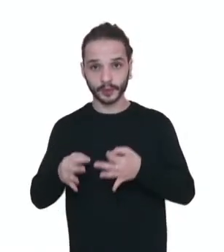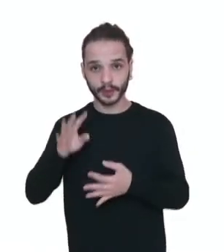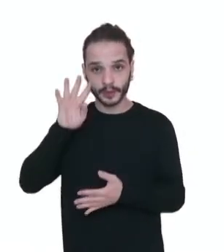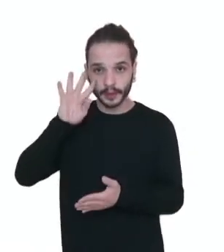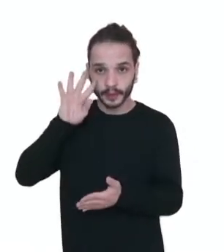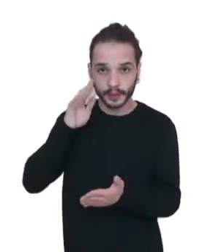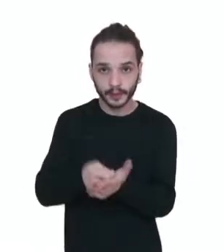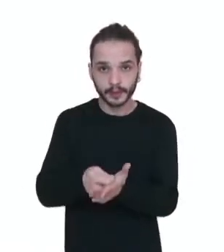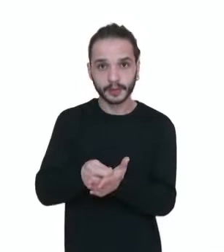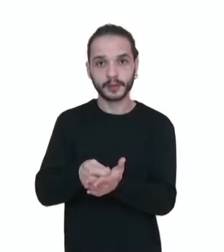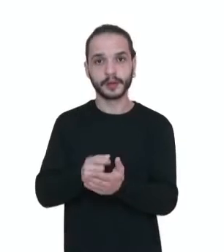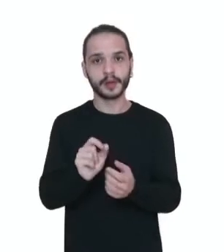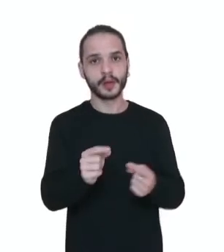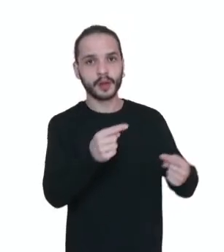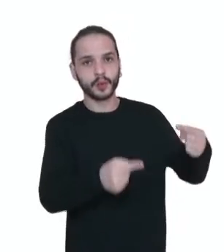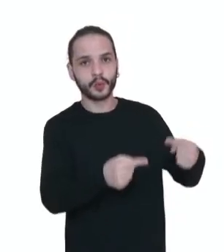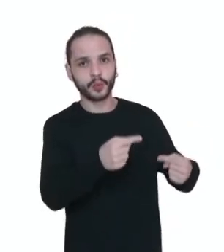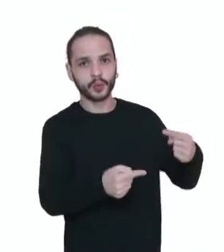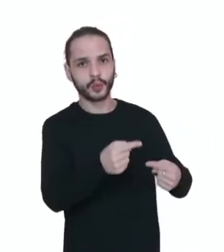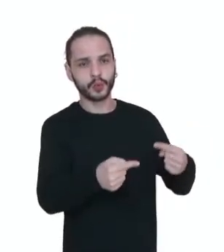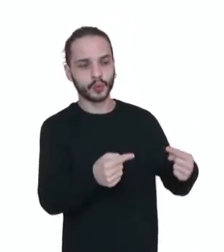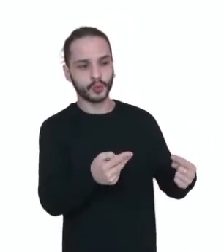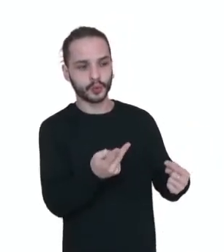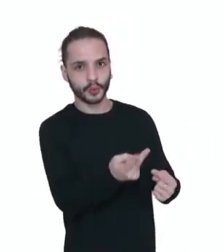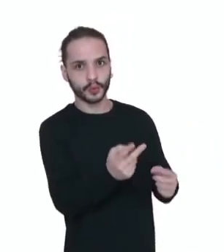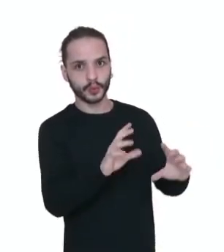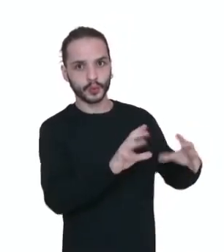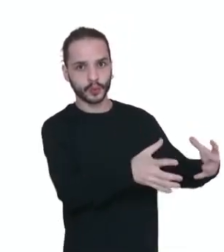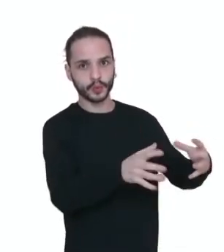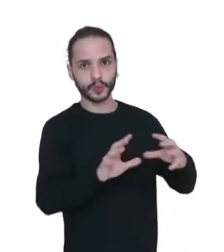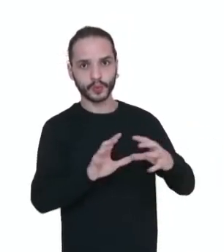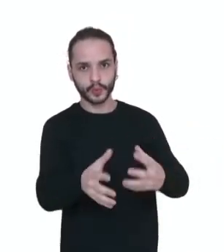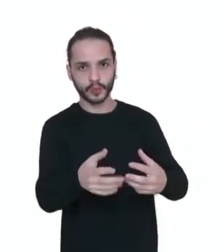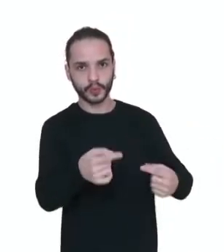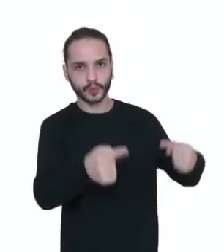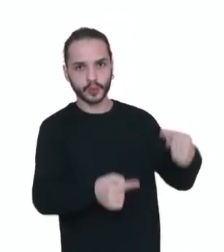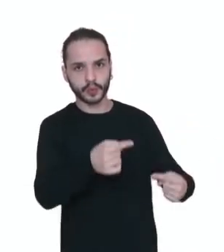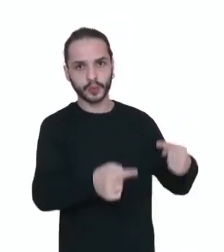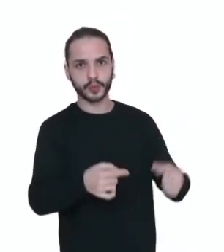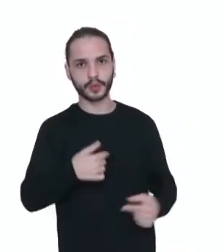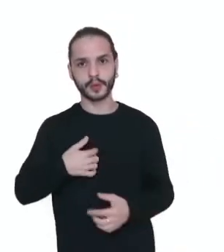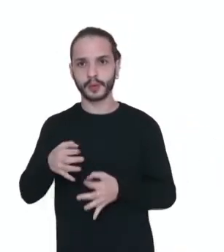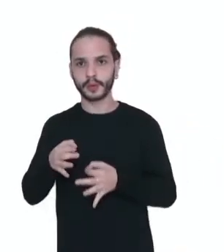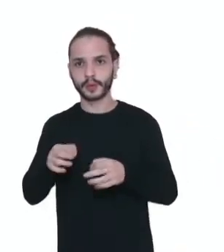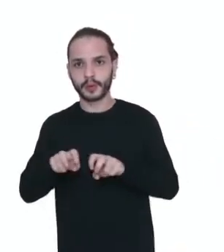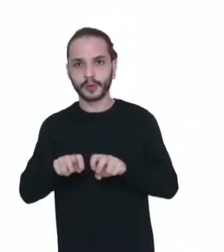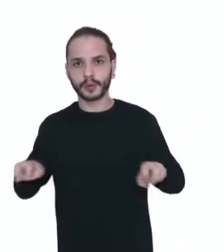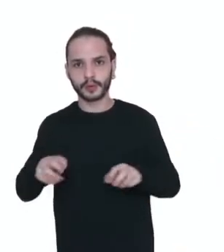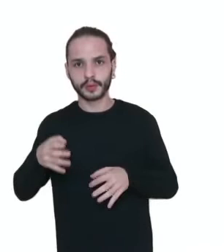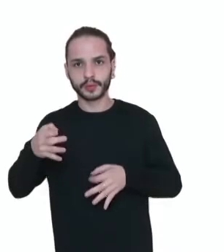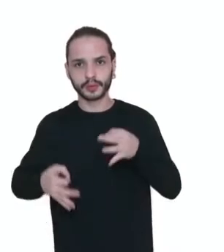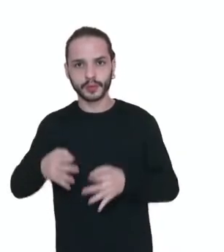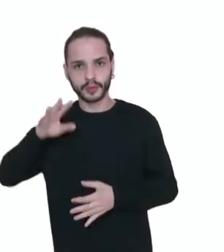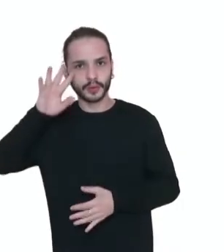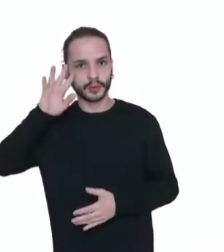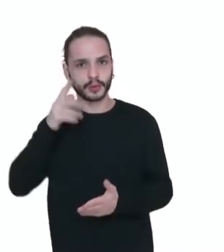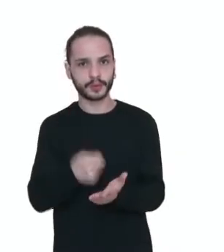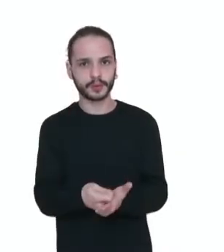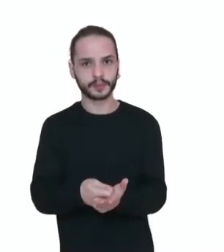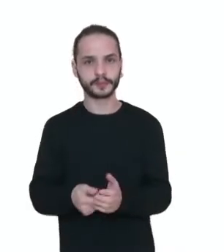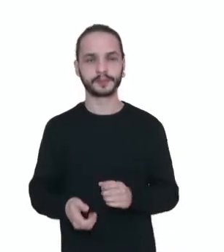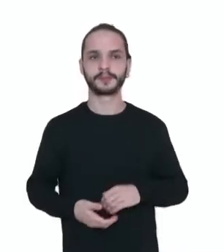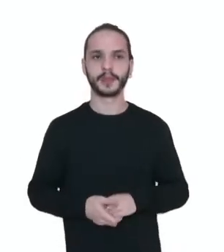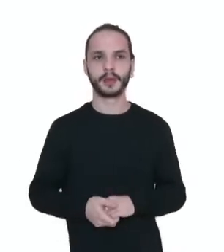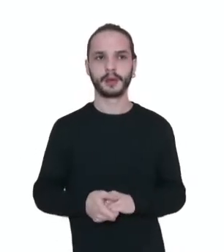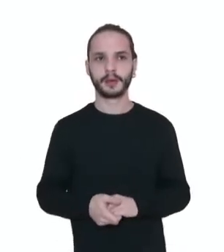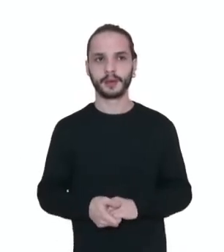discutido pelos debatedores, né? Qual é a decisão tomada aí pelas pessoas que participam do tribunal do júri.